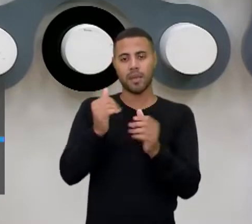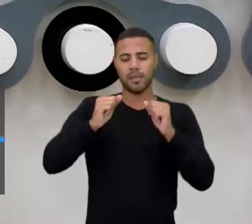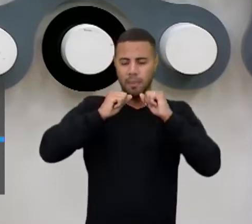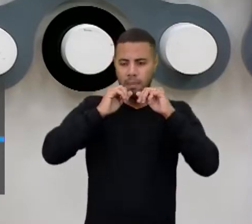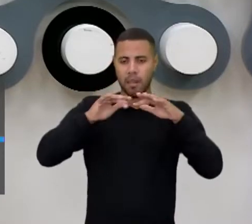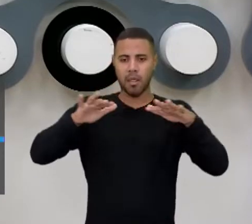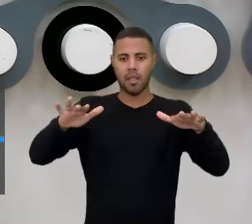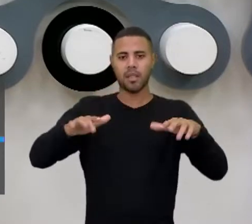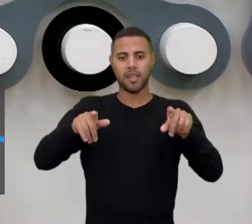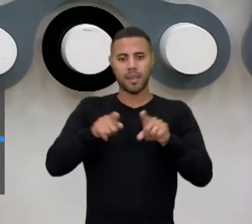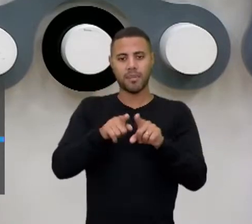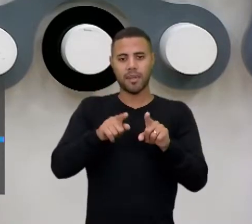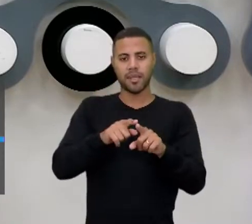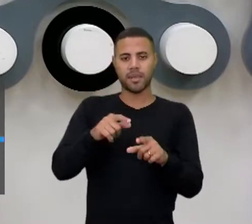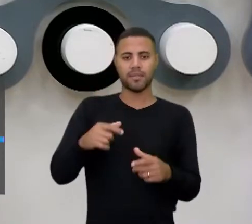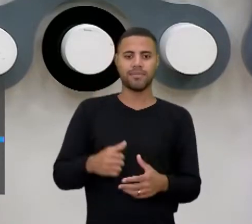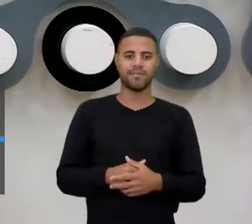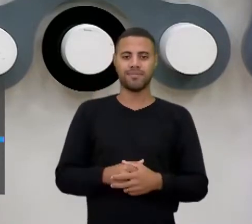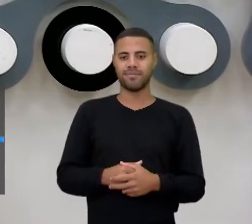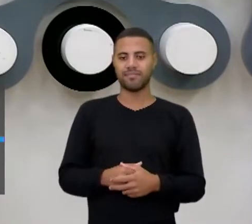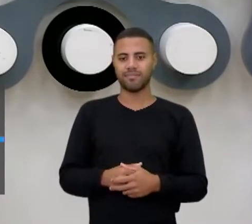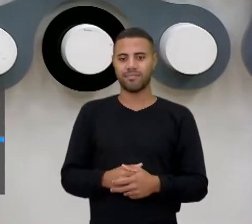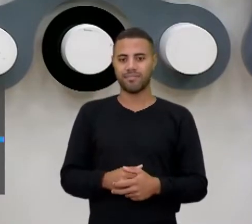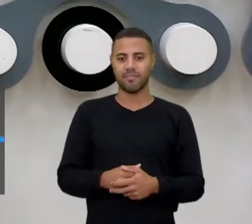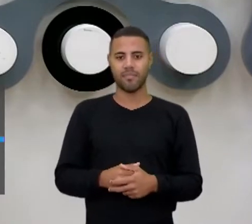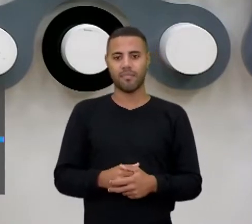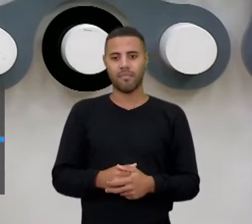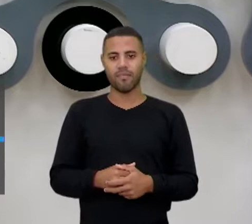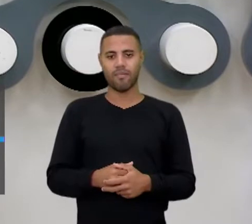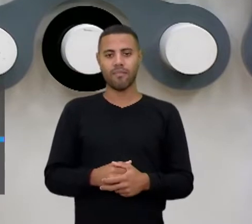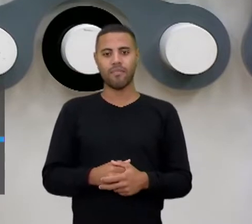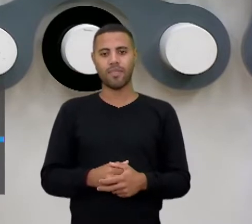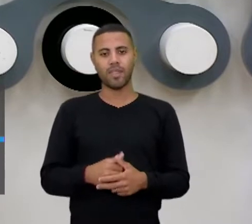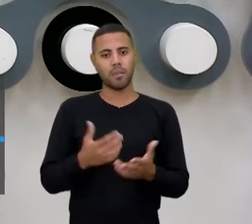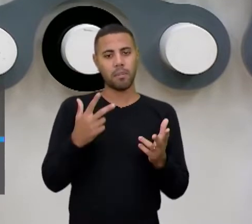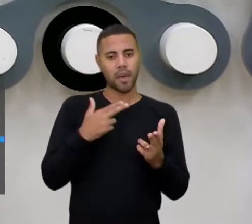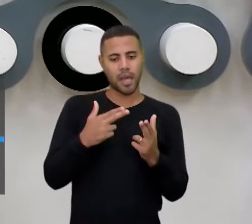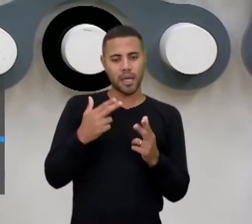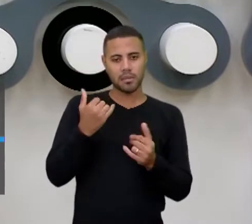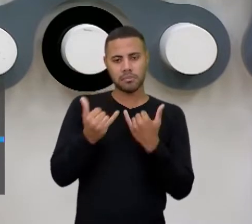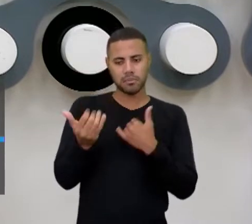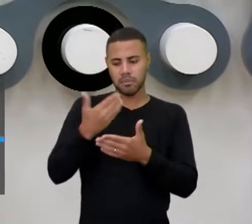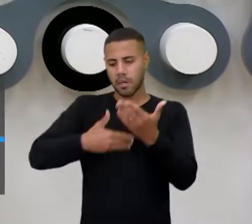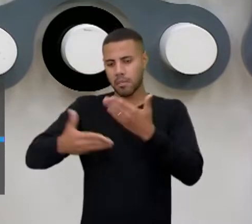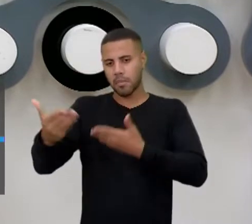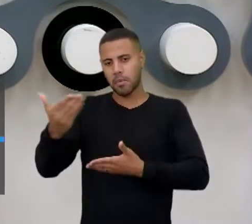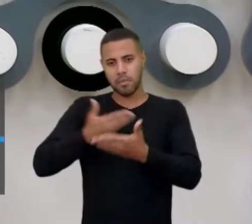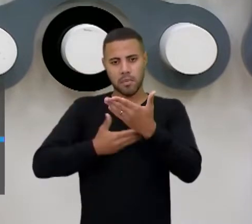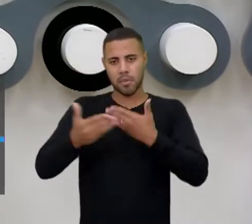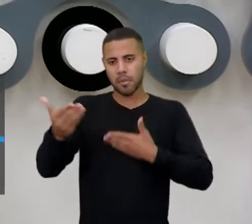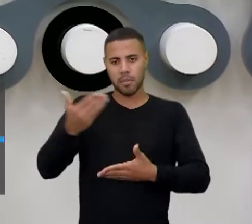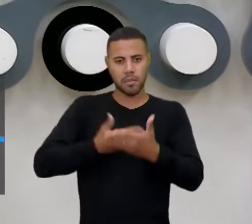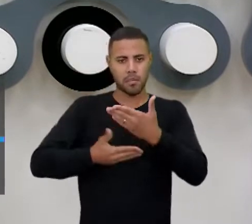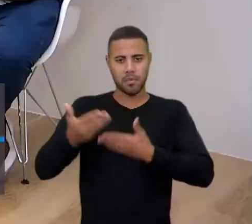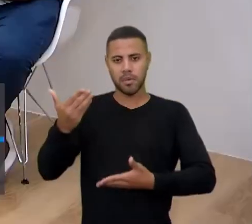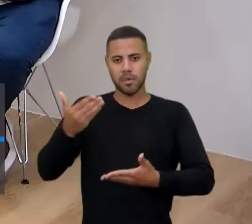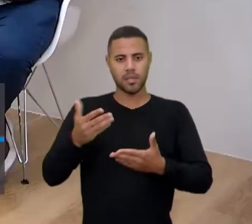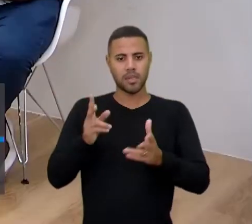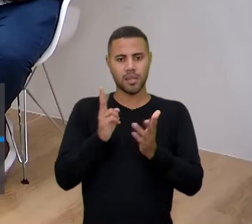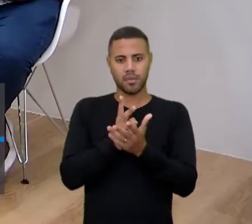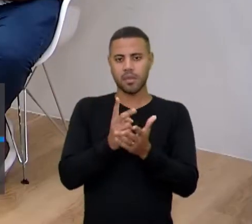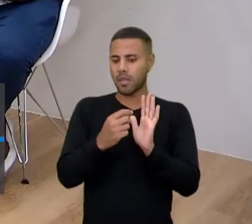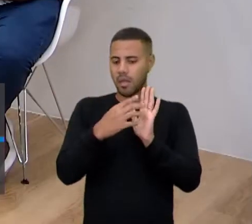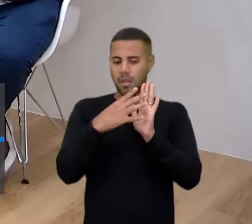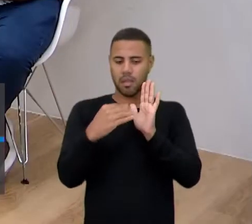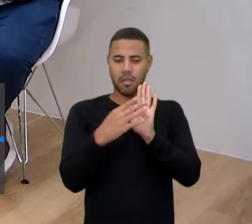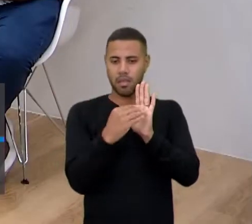pauta na mídia hegemônica, ou seja, é um caminho que está indo e voltando, não tem mais aquela coisa linear, né? Eu nunca tinha